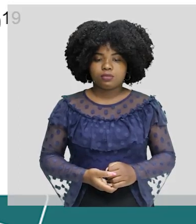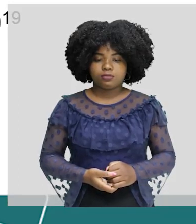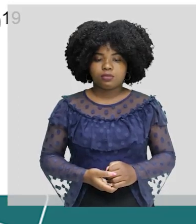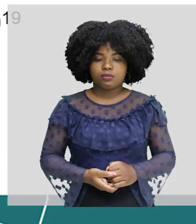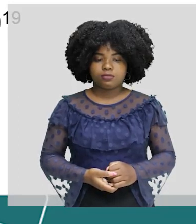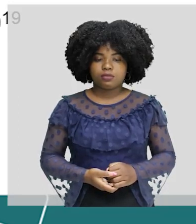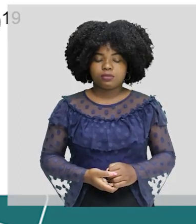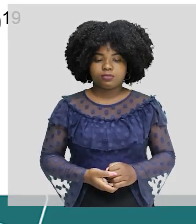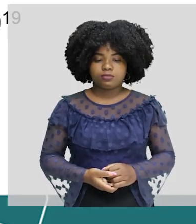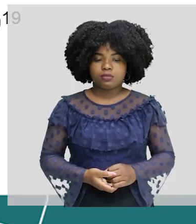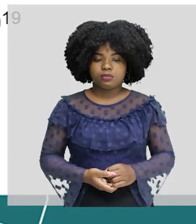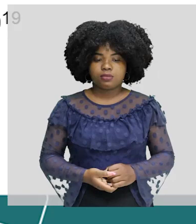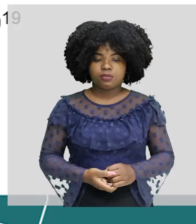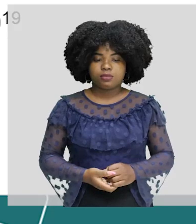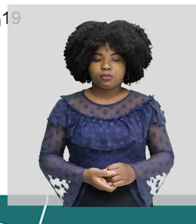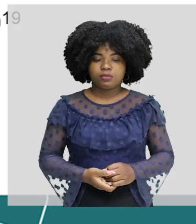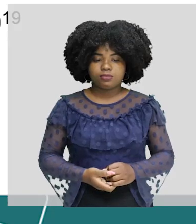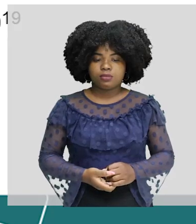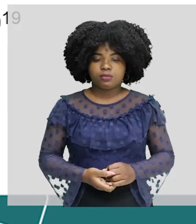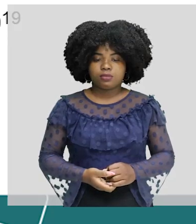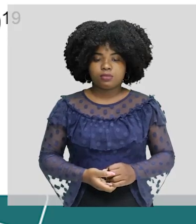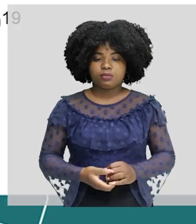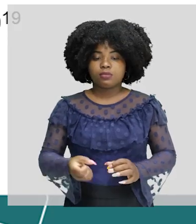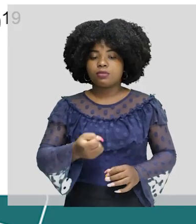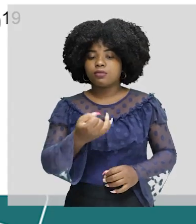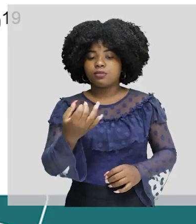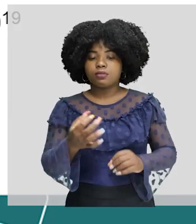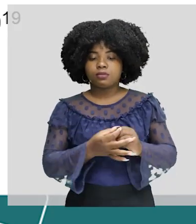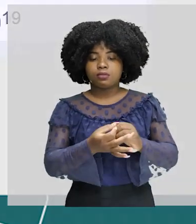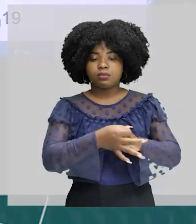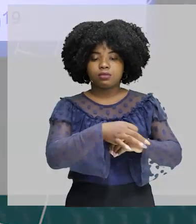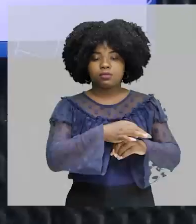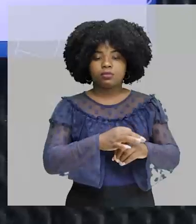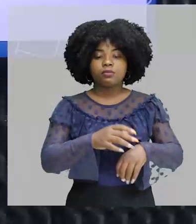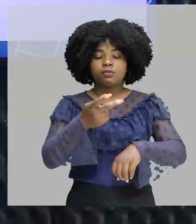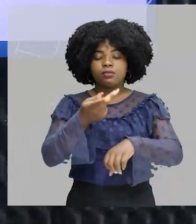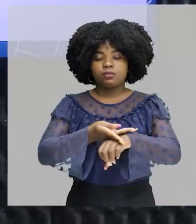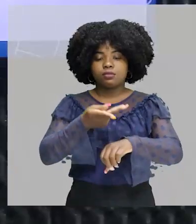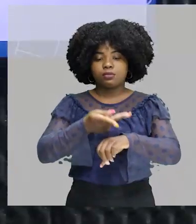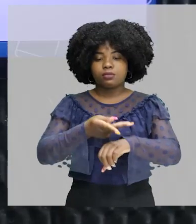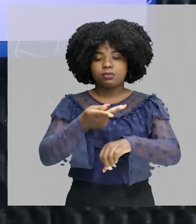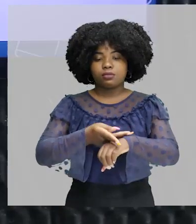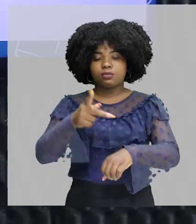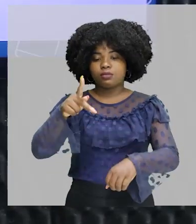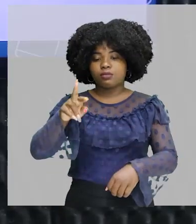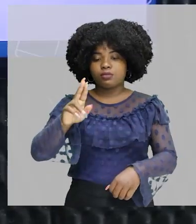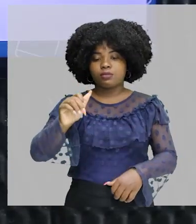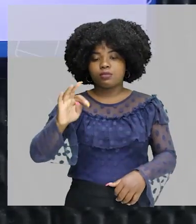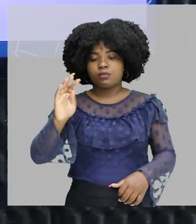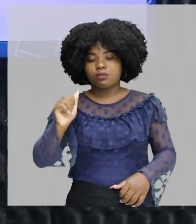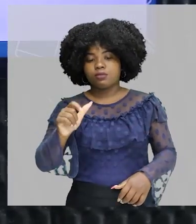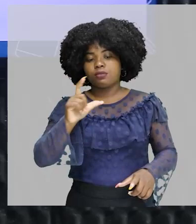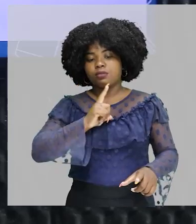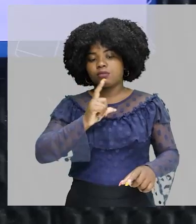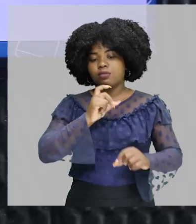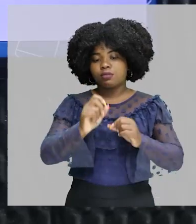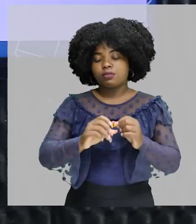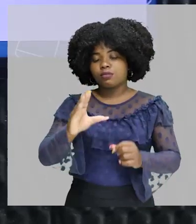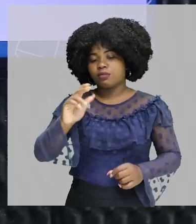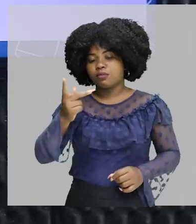aproximadamente igual a. Então, quantos átomos de prata estão contidos, né, em uma